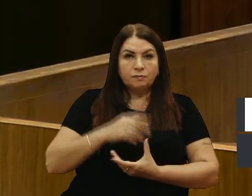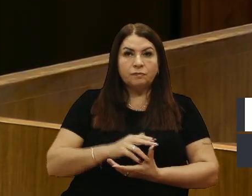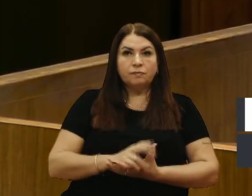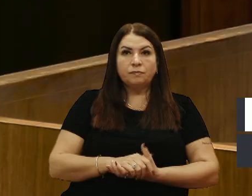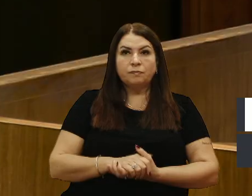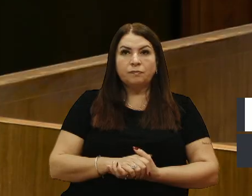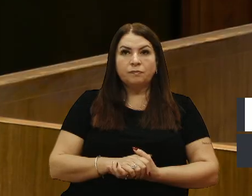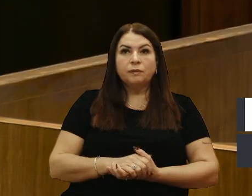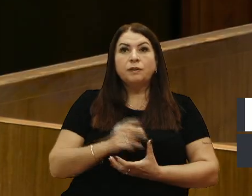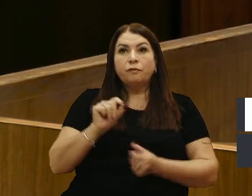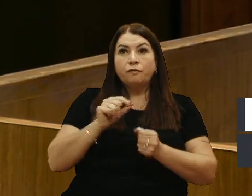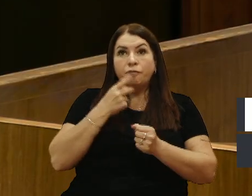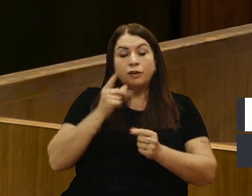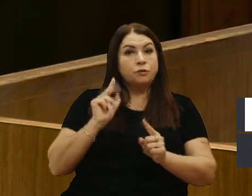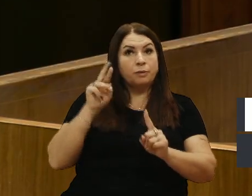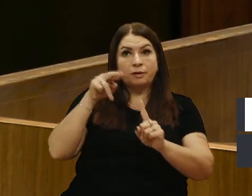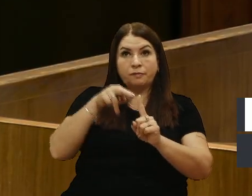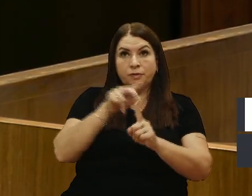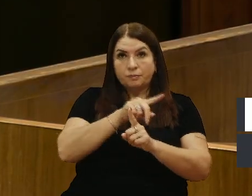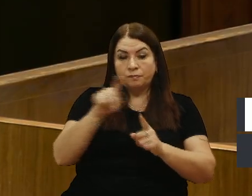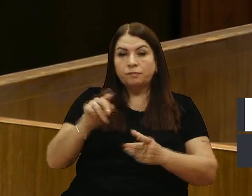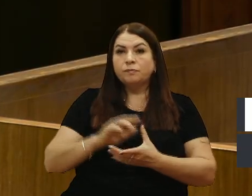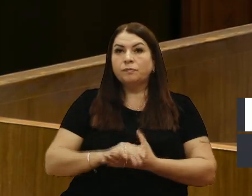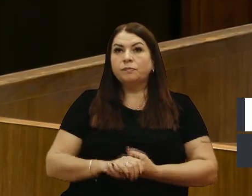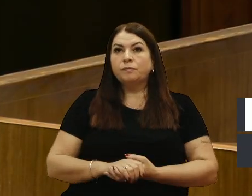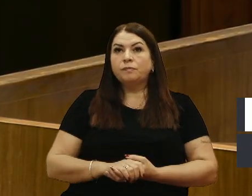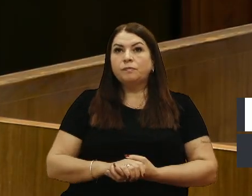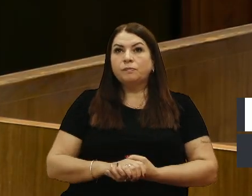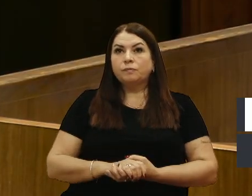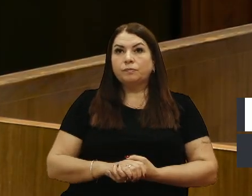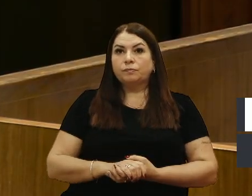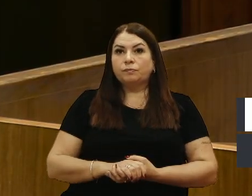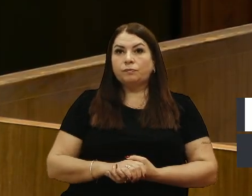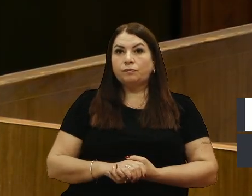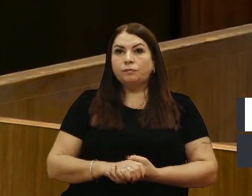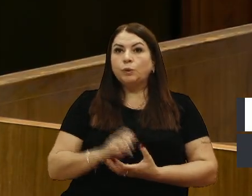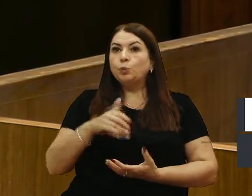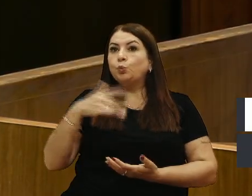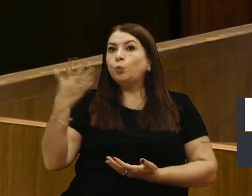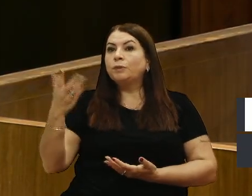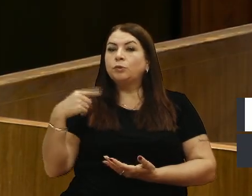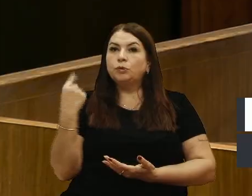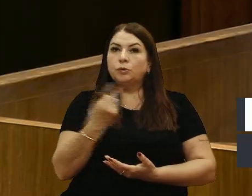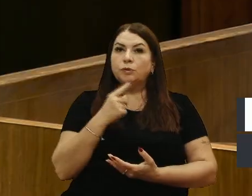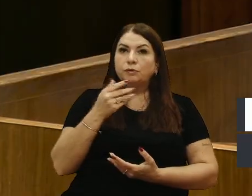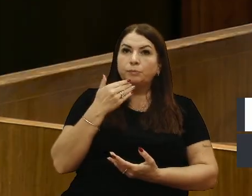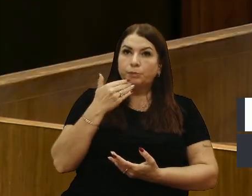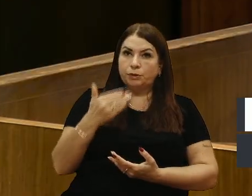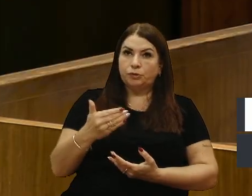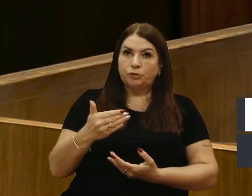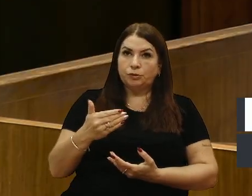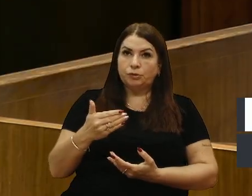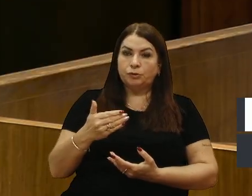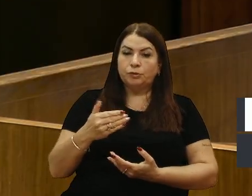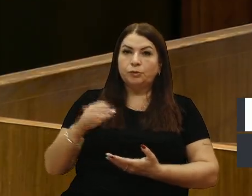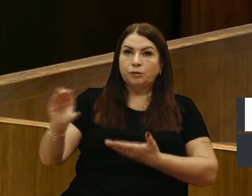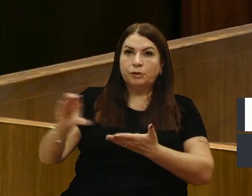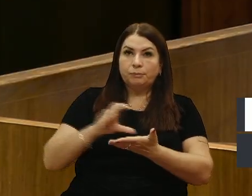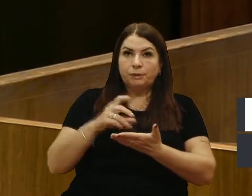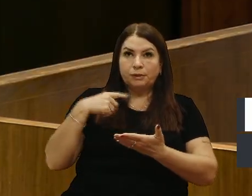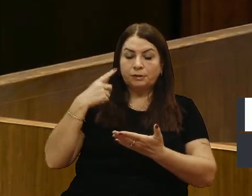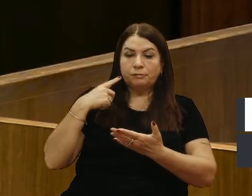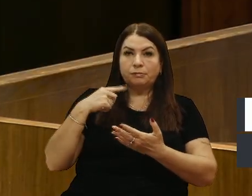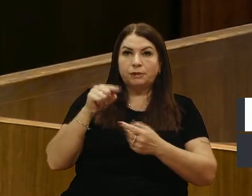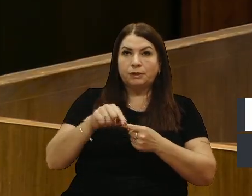uma referência nesse quesito, que quando nós fizemos o pedido de emenda parlamentar, tem